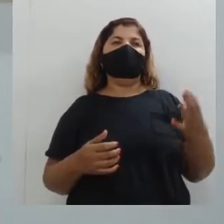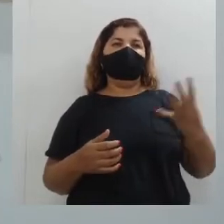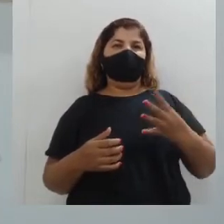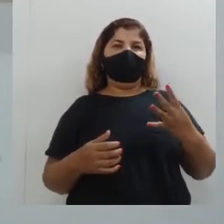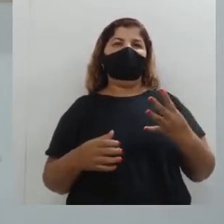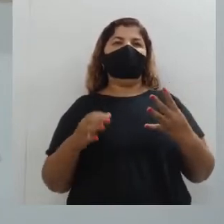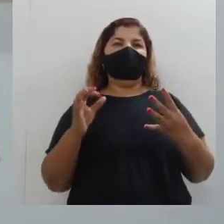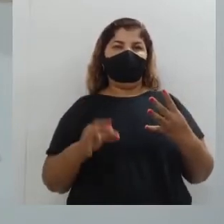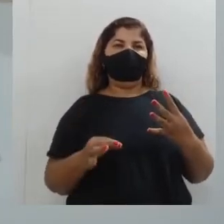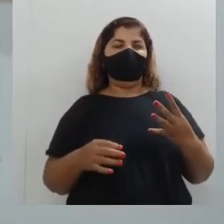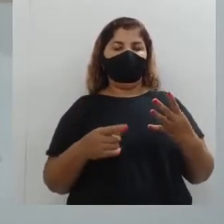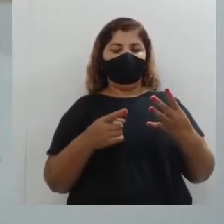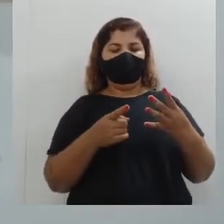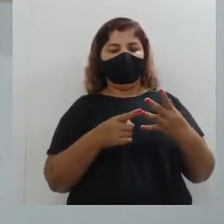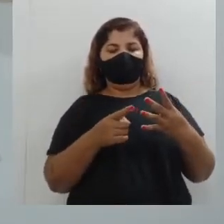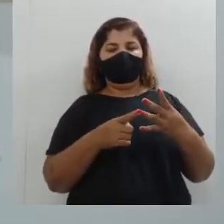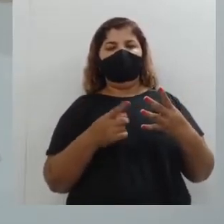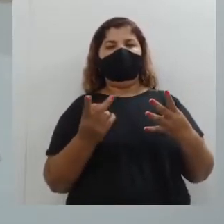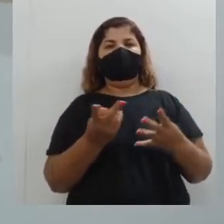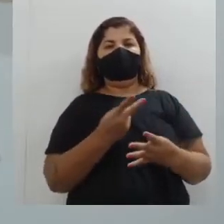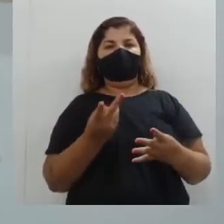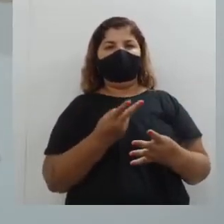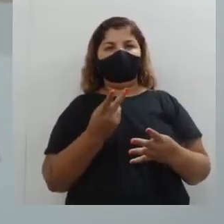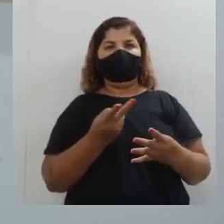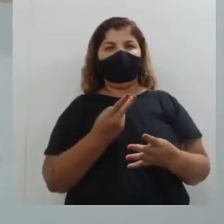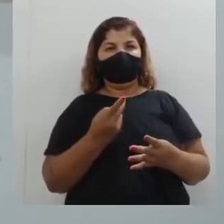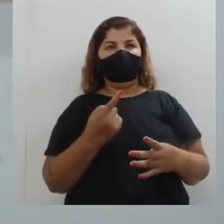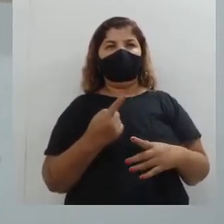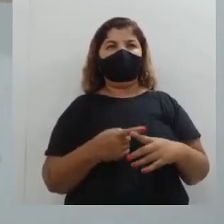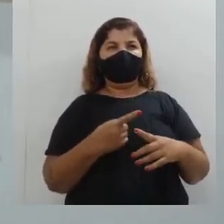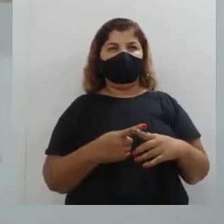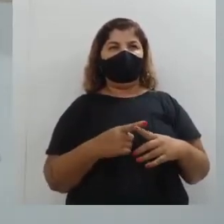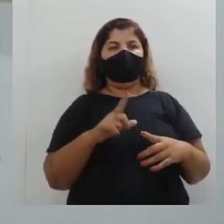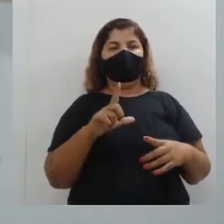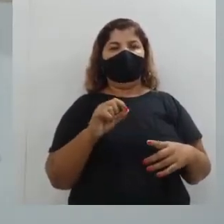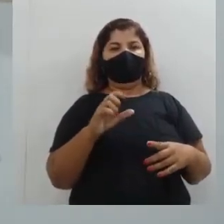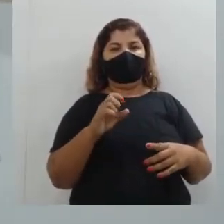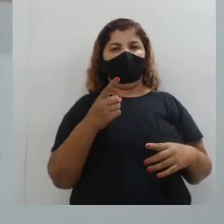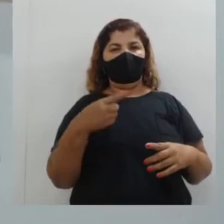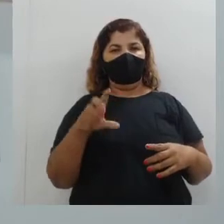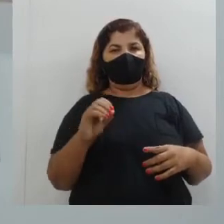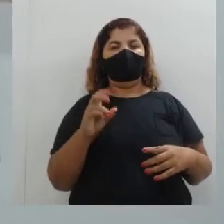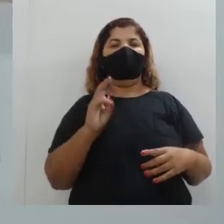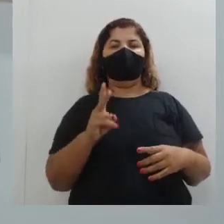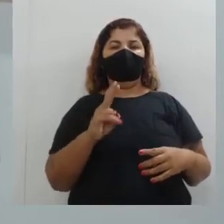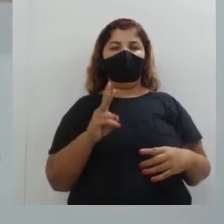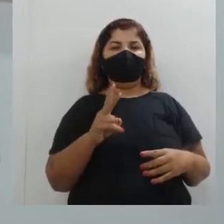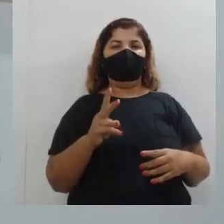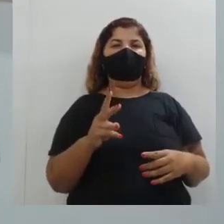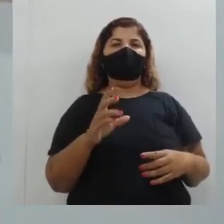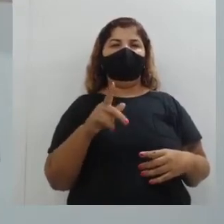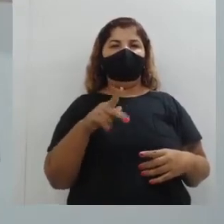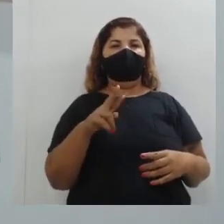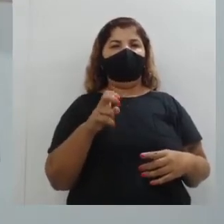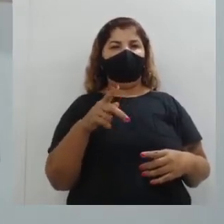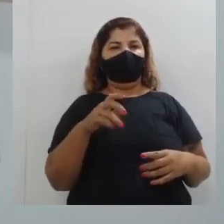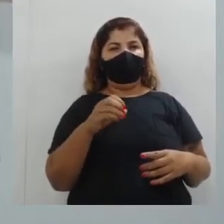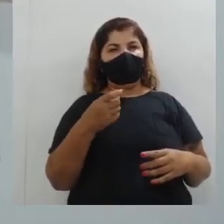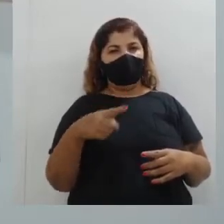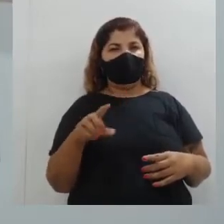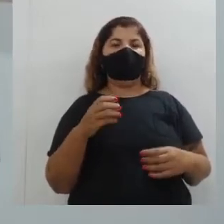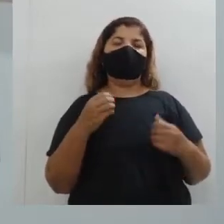está correta, a terceira está errada, porque as locuções começam sempre com uma preposição. Gente, a aula acabou.